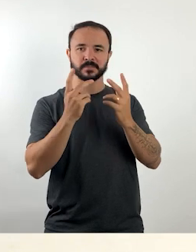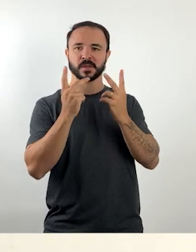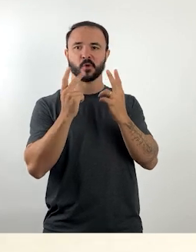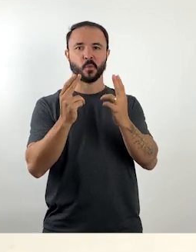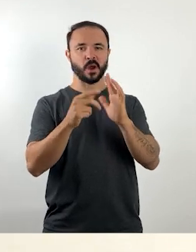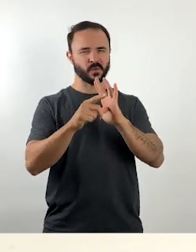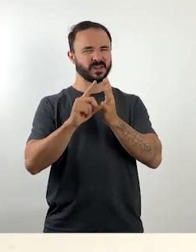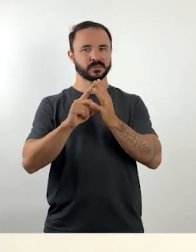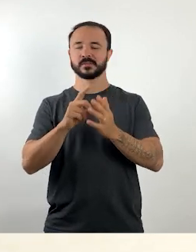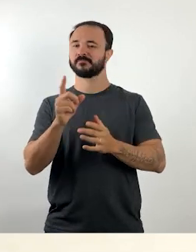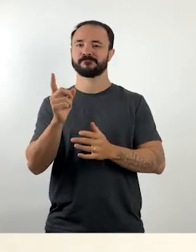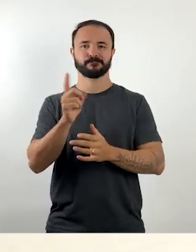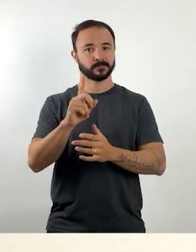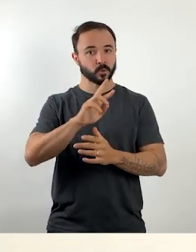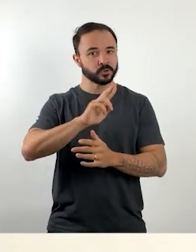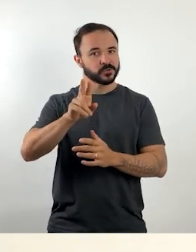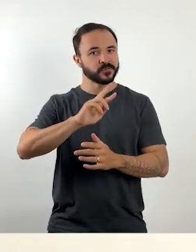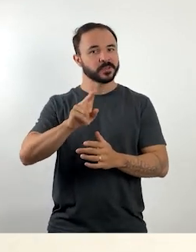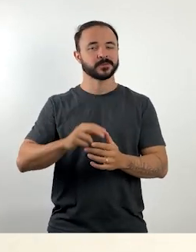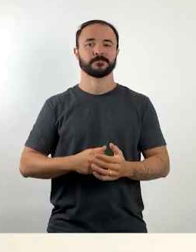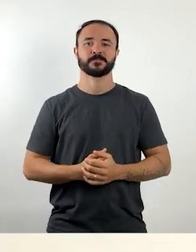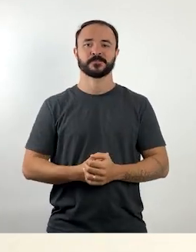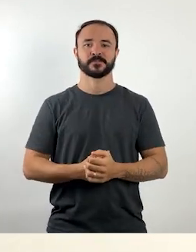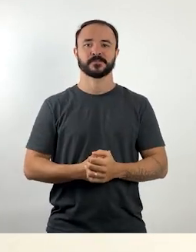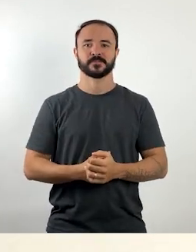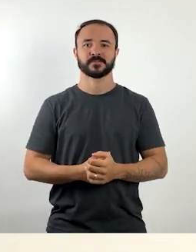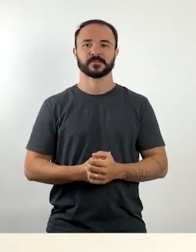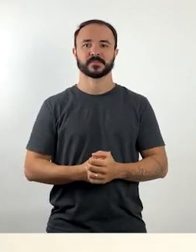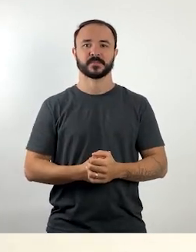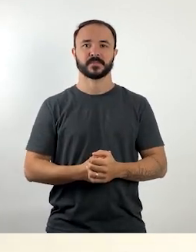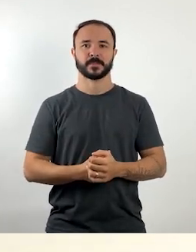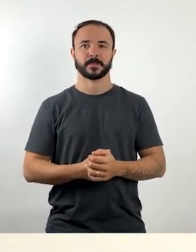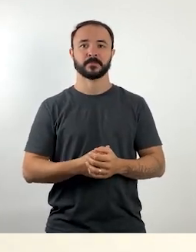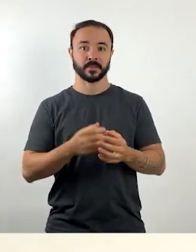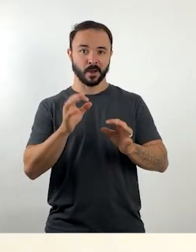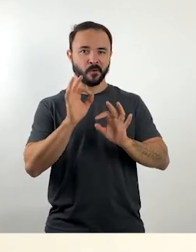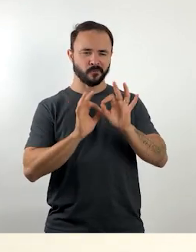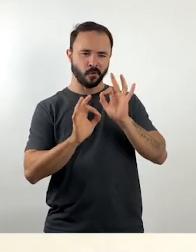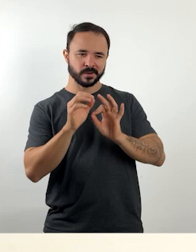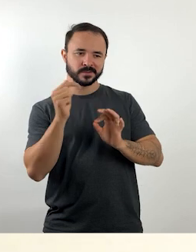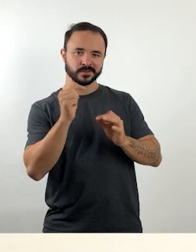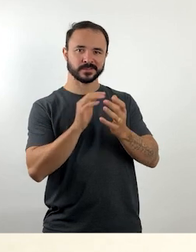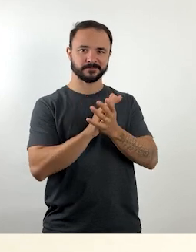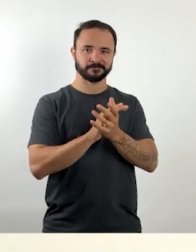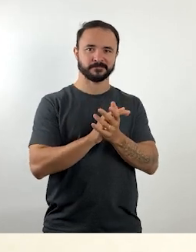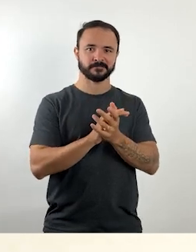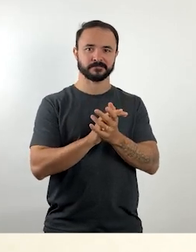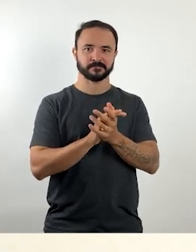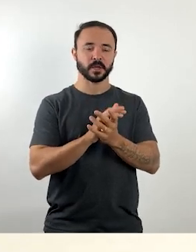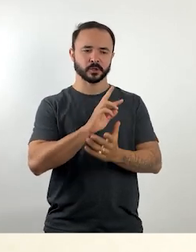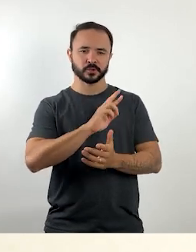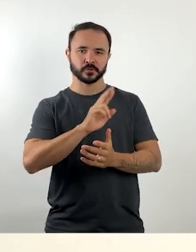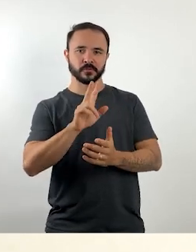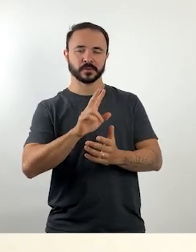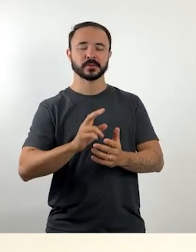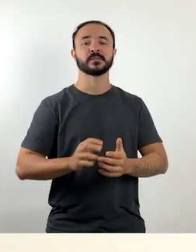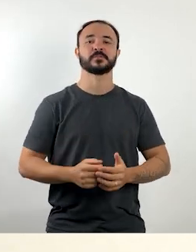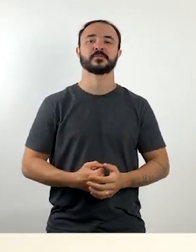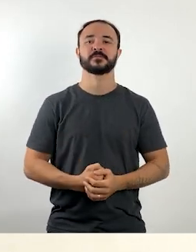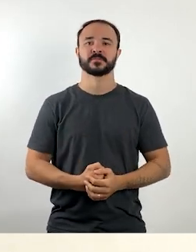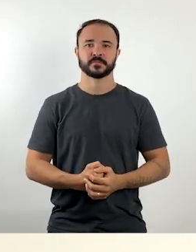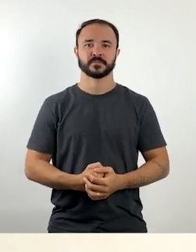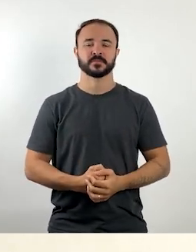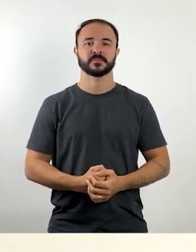jeito das anteriores, tá? Eu vou colocar ela um pontinho acima, dessa